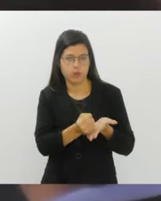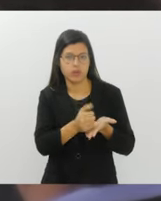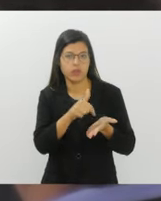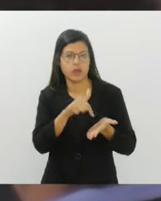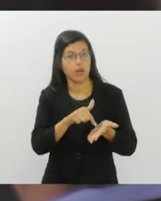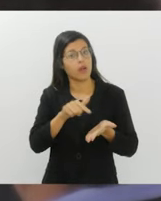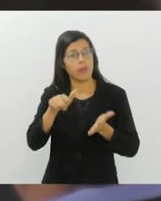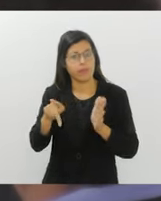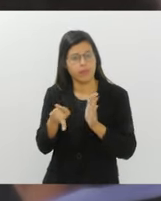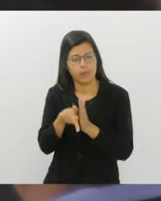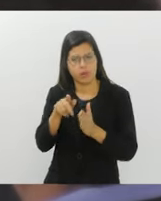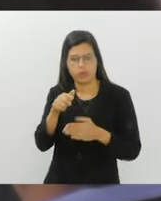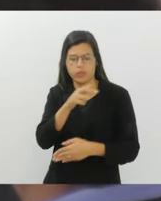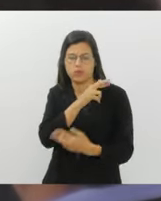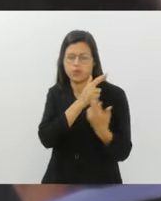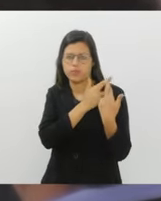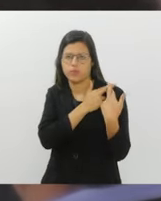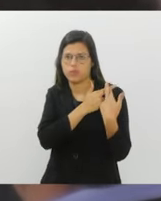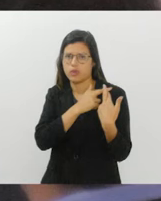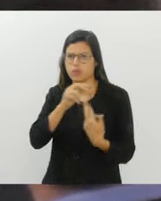agência reguladora.